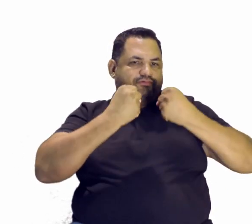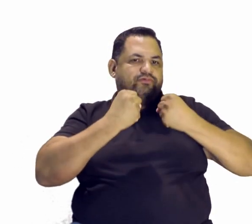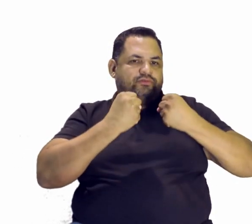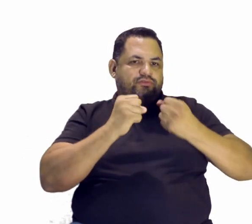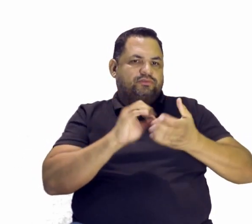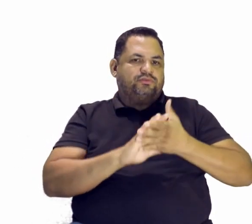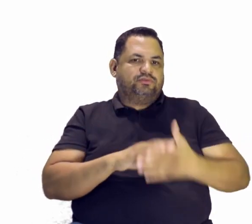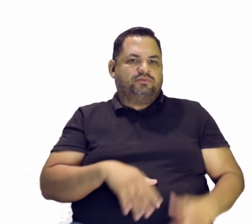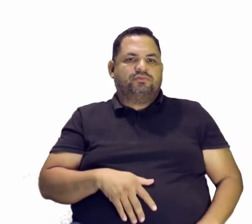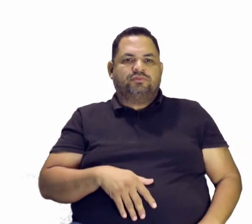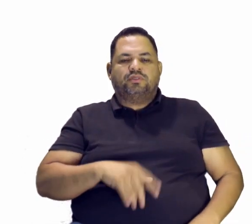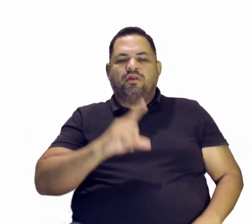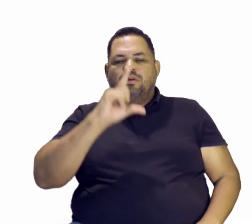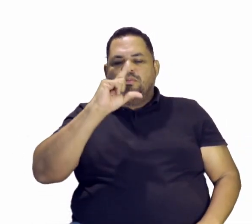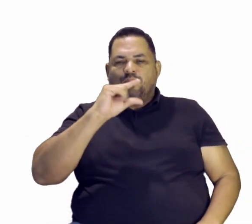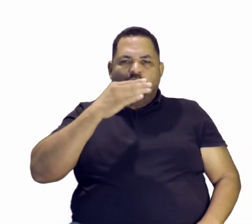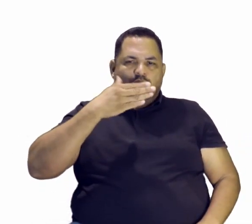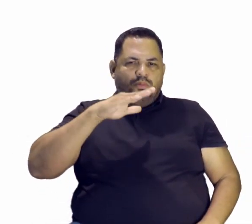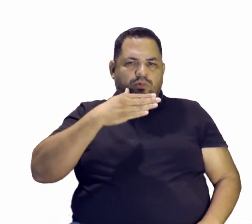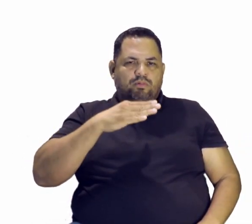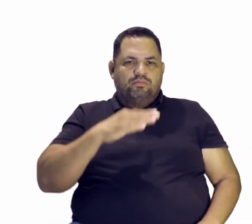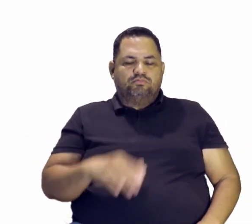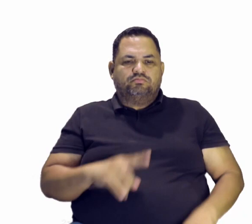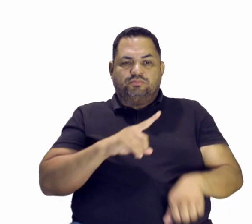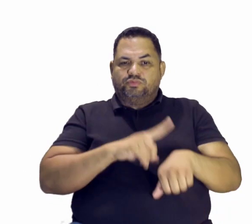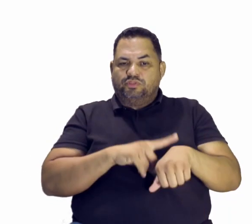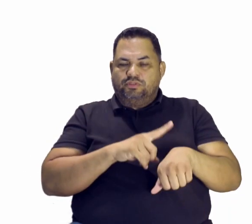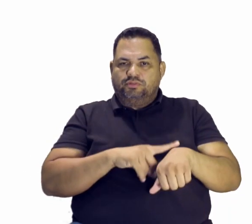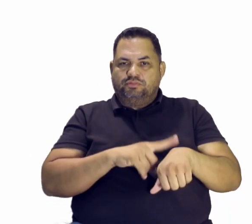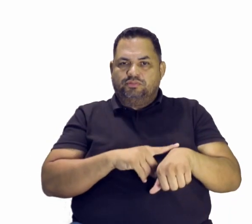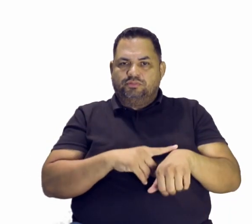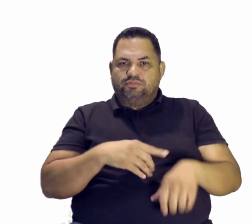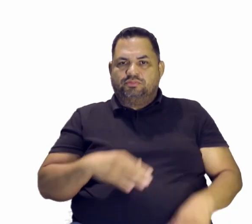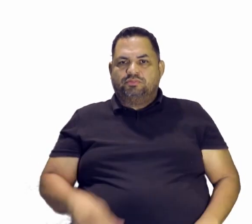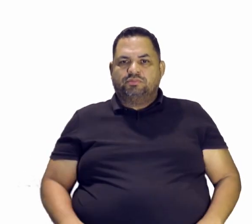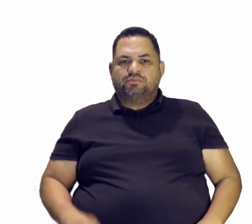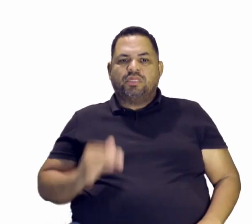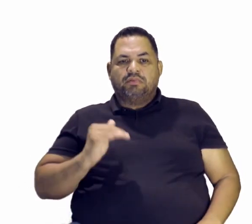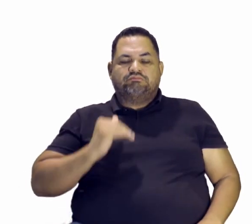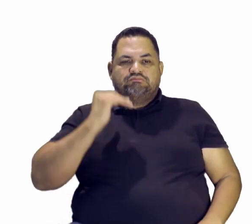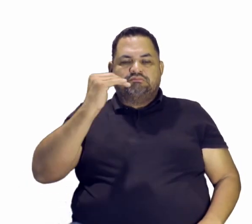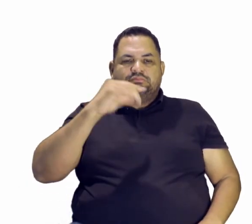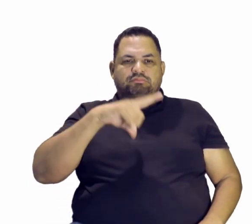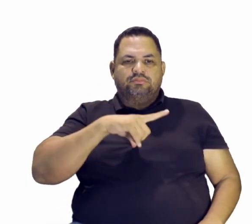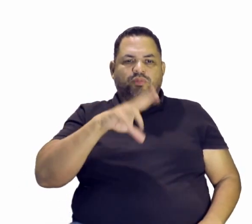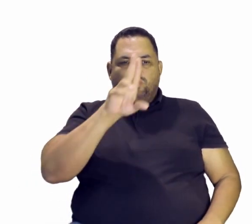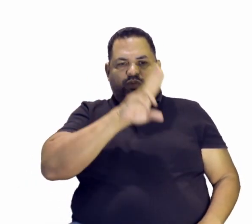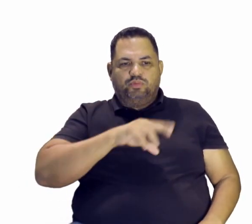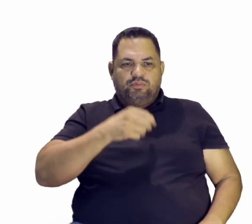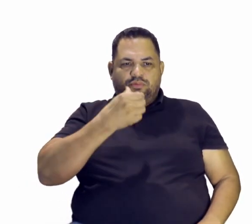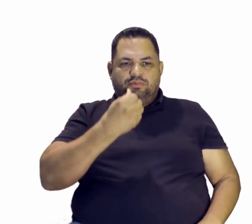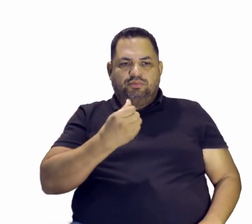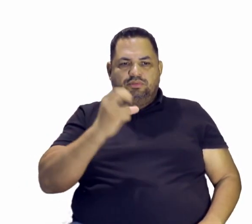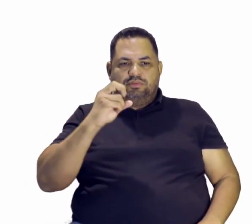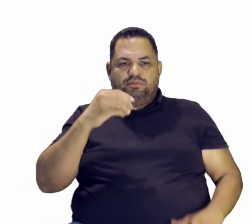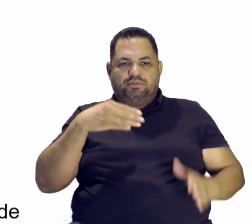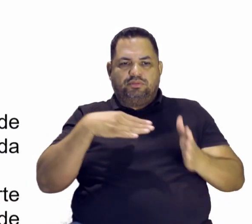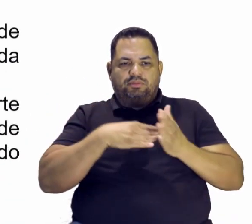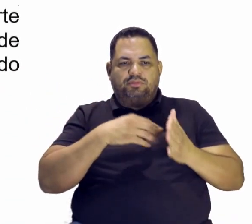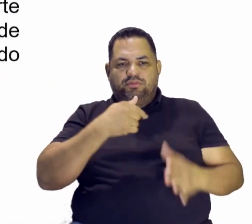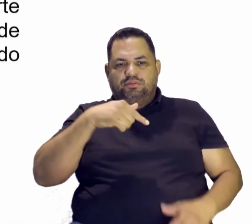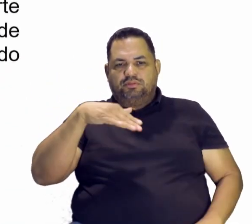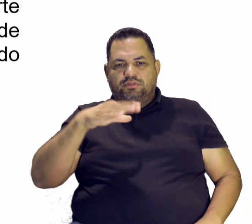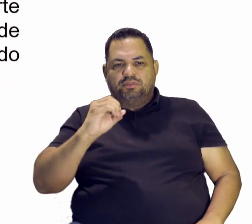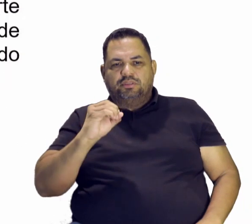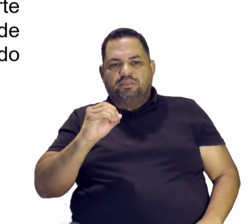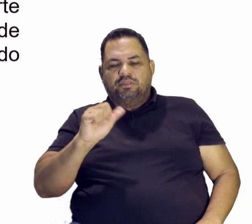alta intensidade. Por isso que eu trouxe o exemplo aqui para vocês do Bolt, tá? Então, ele utiliza aí de 65% a 70% dessas